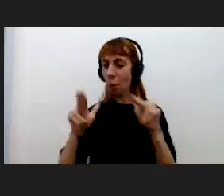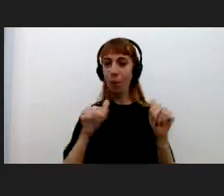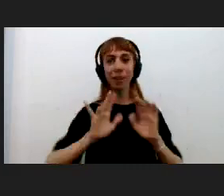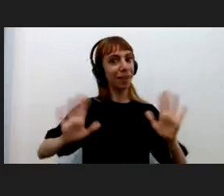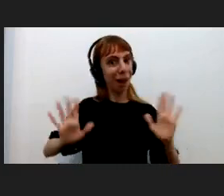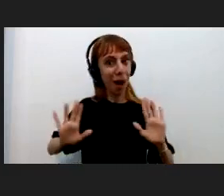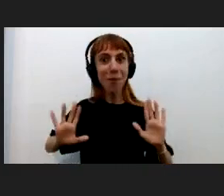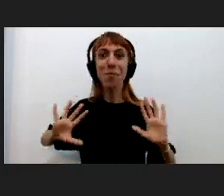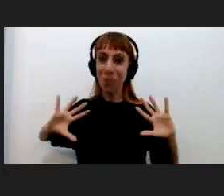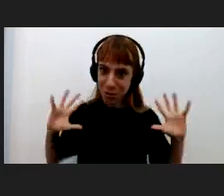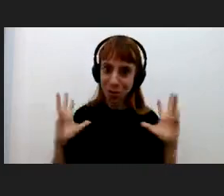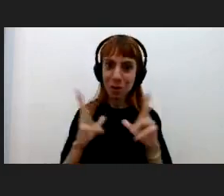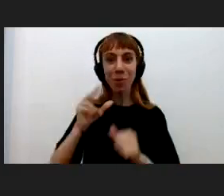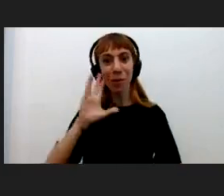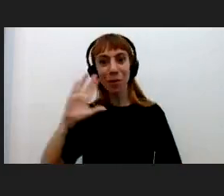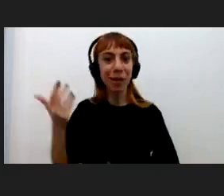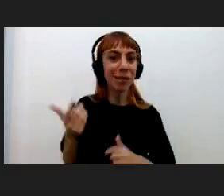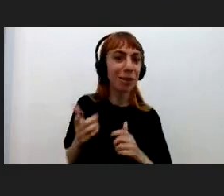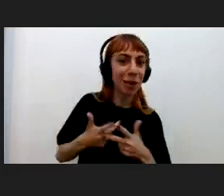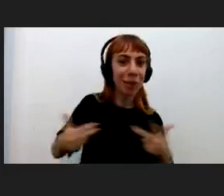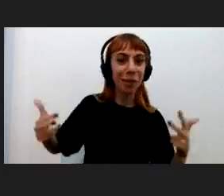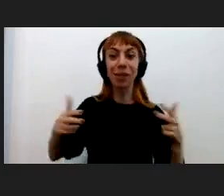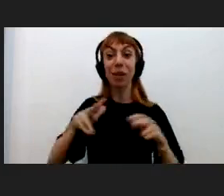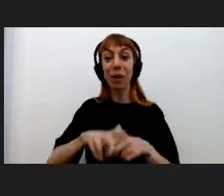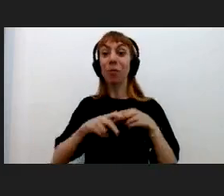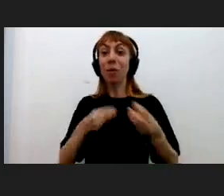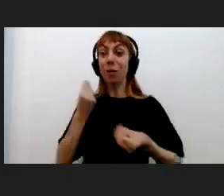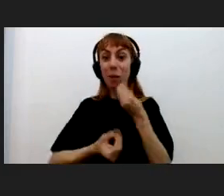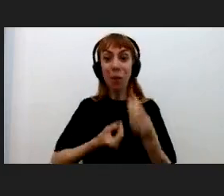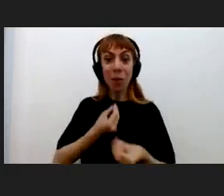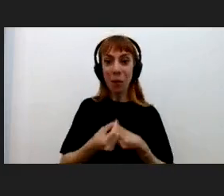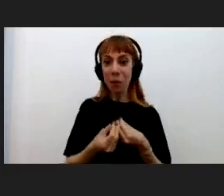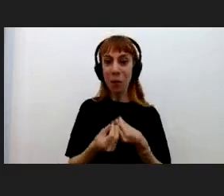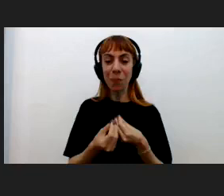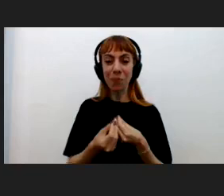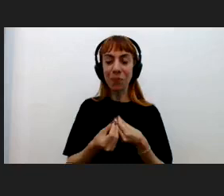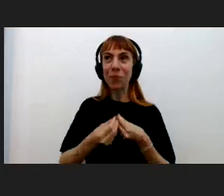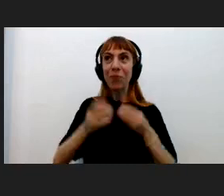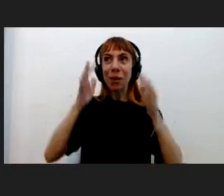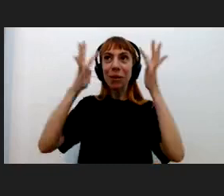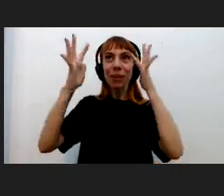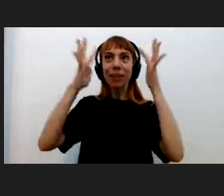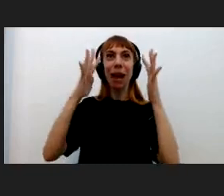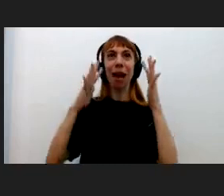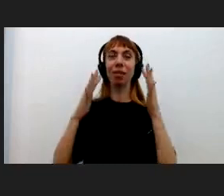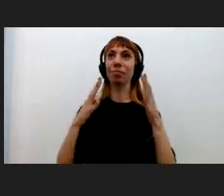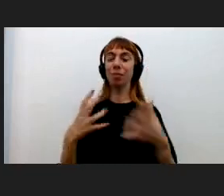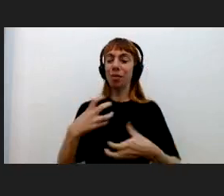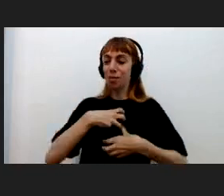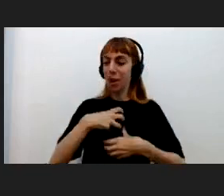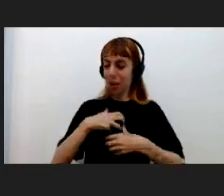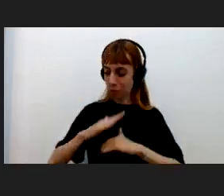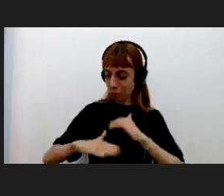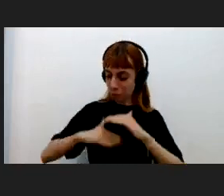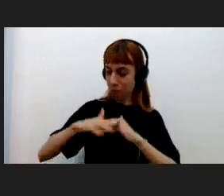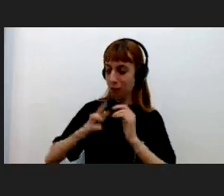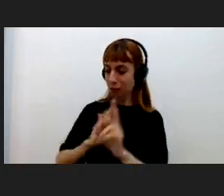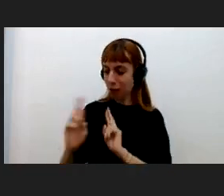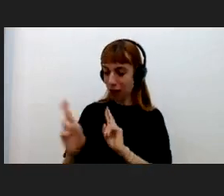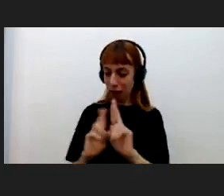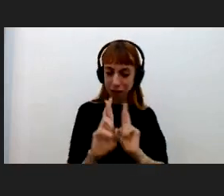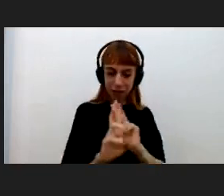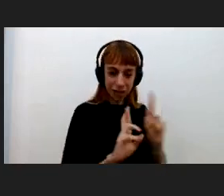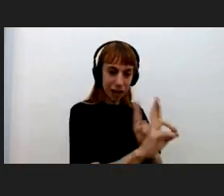que implica assumir que, bom, existem alguns pedaços aí que eu preciso colar ou que eu